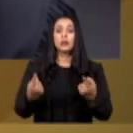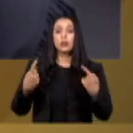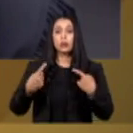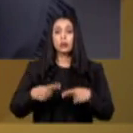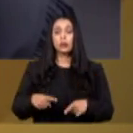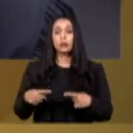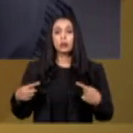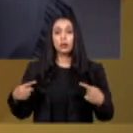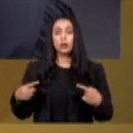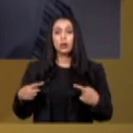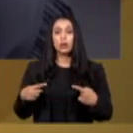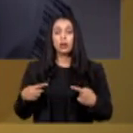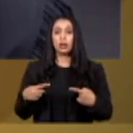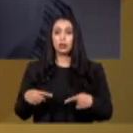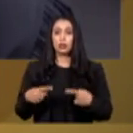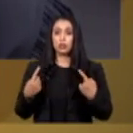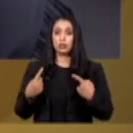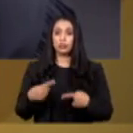acórdão